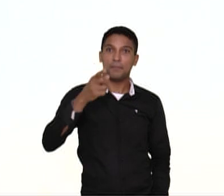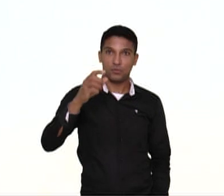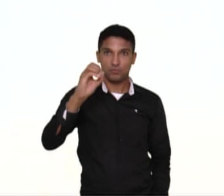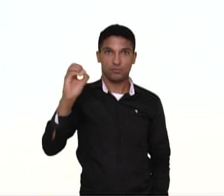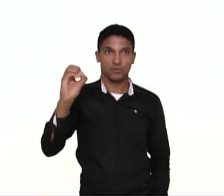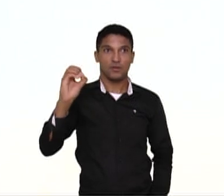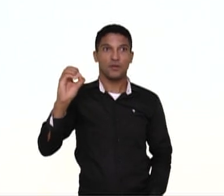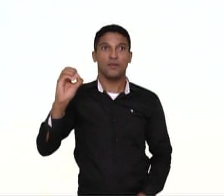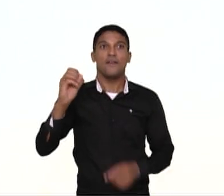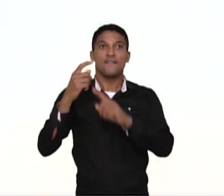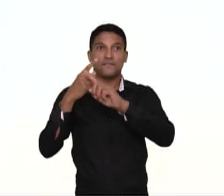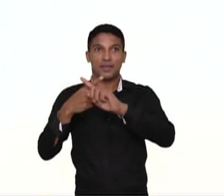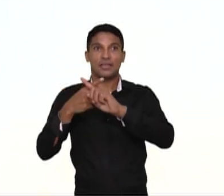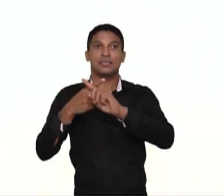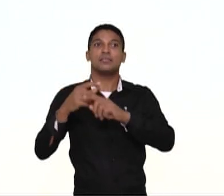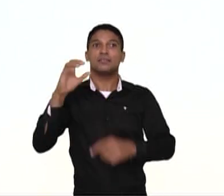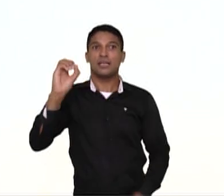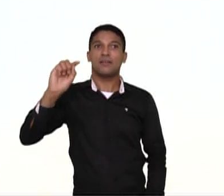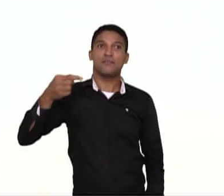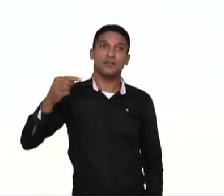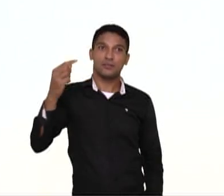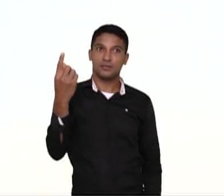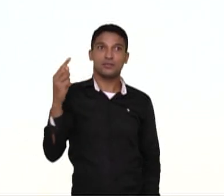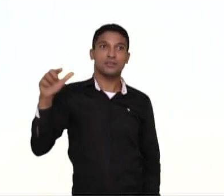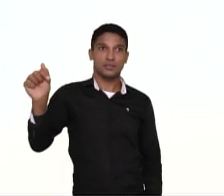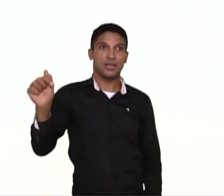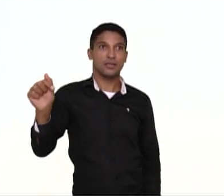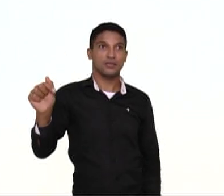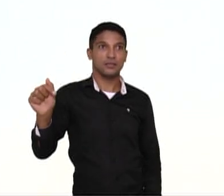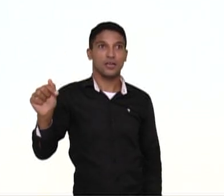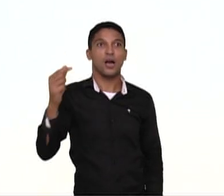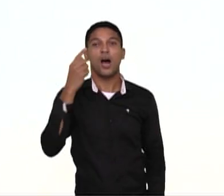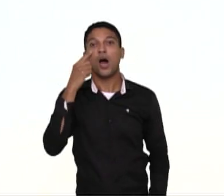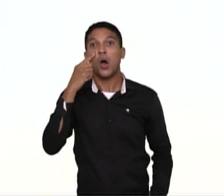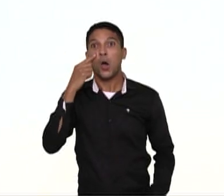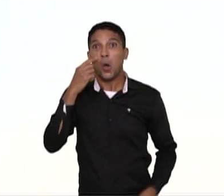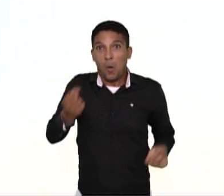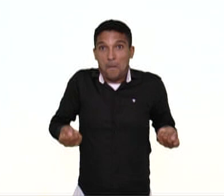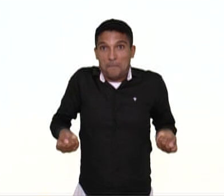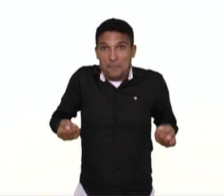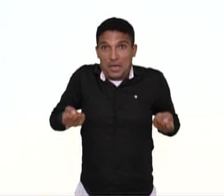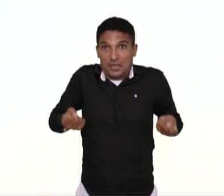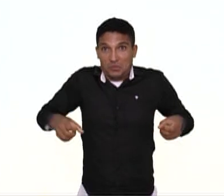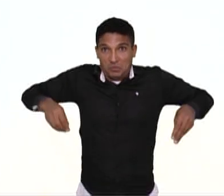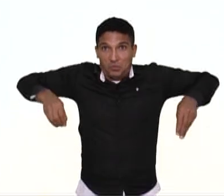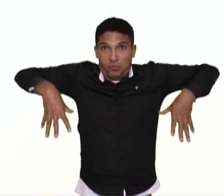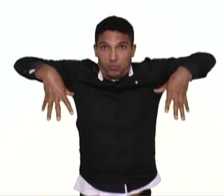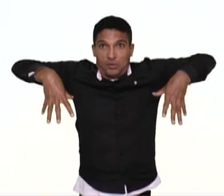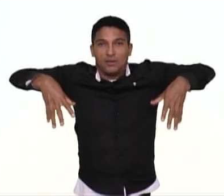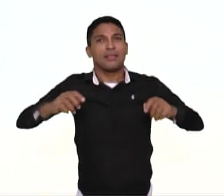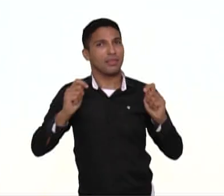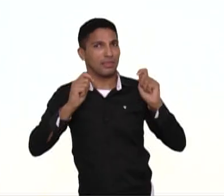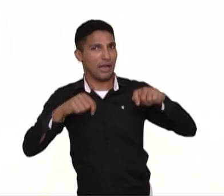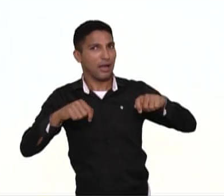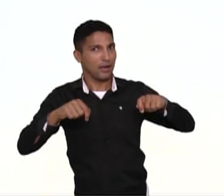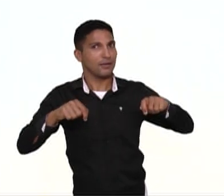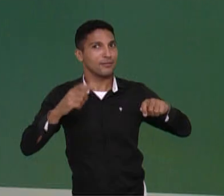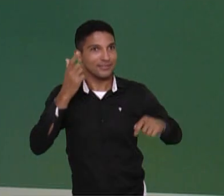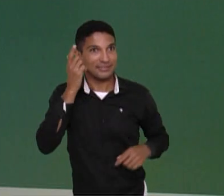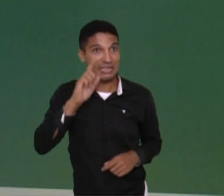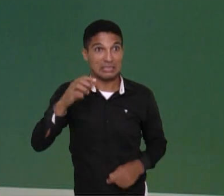aí eu tenho o peso suportado 340 quilogramas, né? Utilizando todas as ventosas, o animal poderia